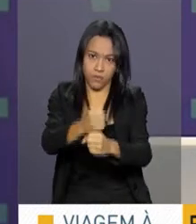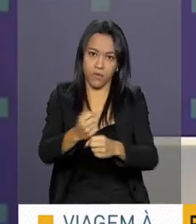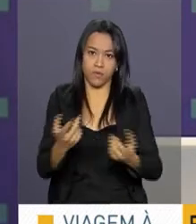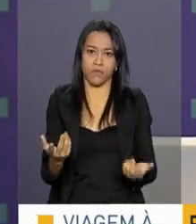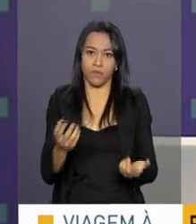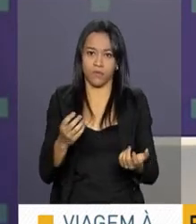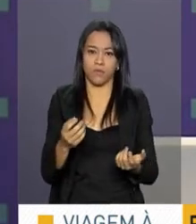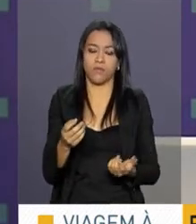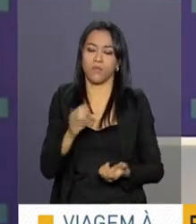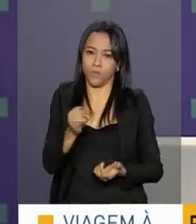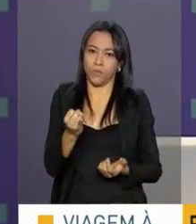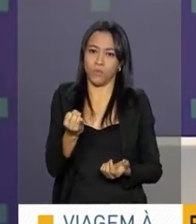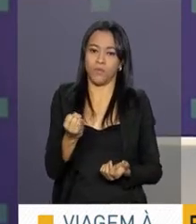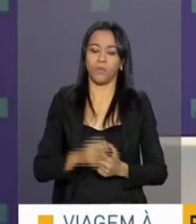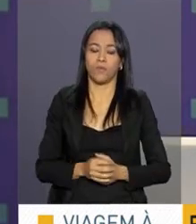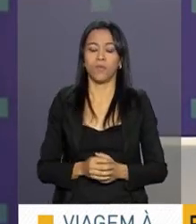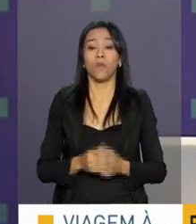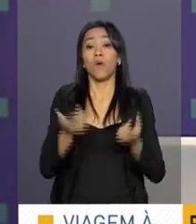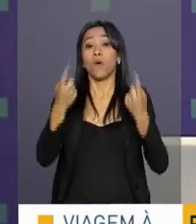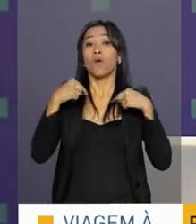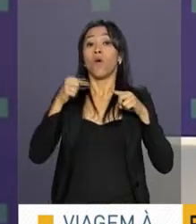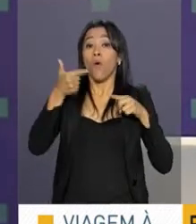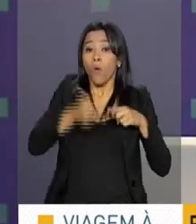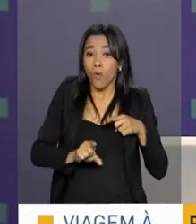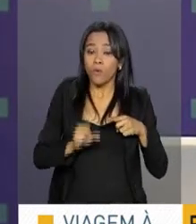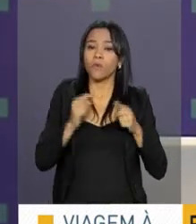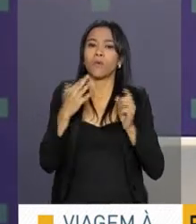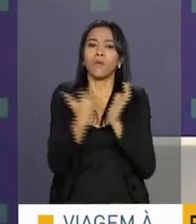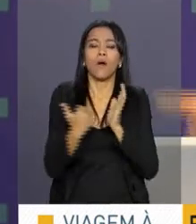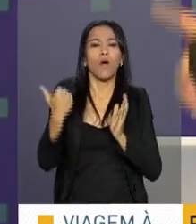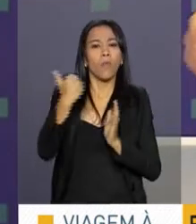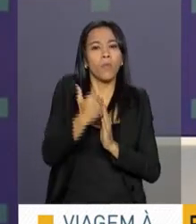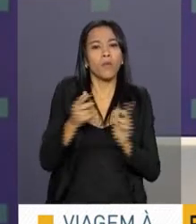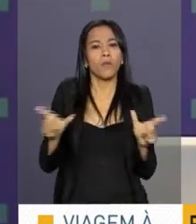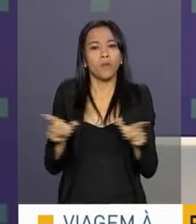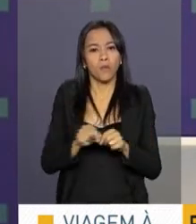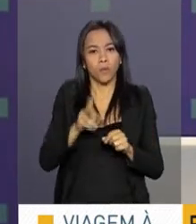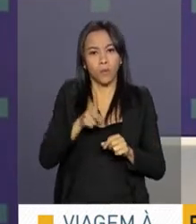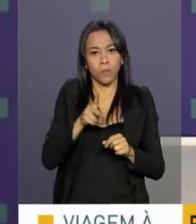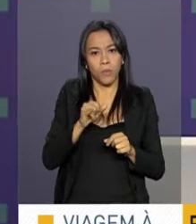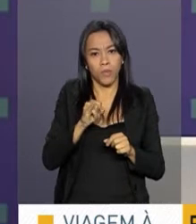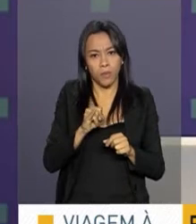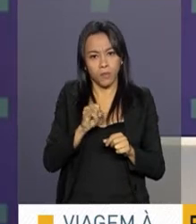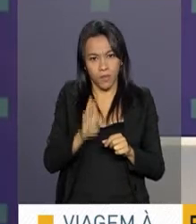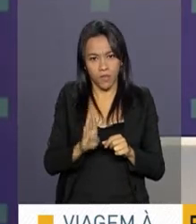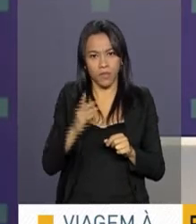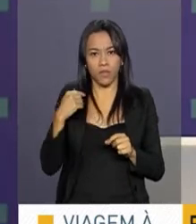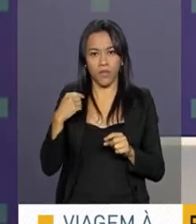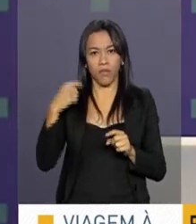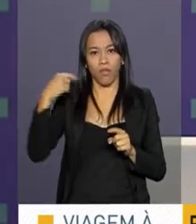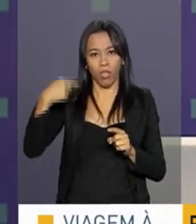O crescimento do PIB, que apresentou 2 anos de queda, como eu disse, já esse ano